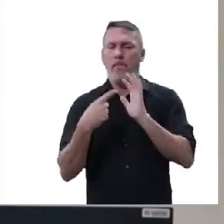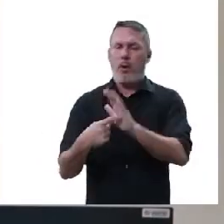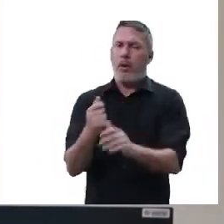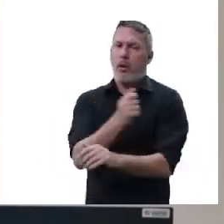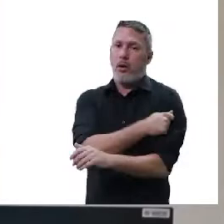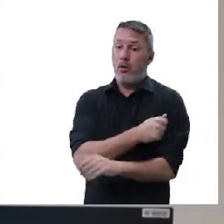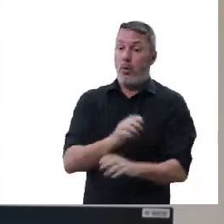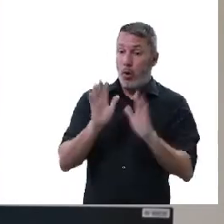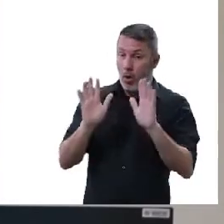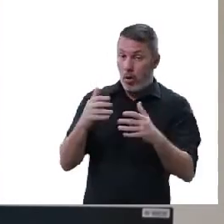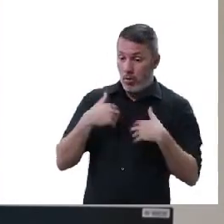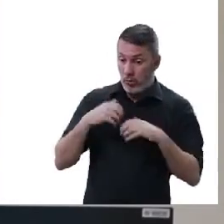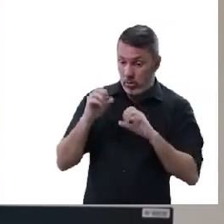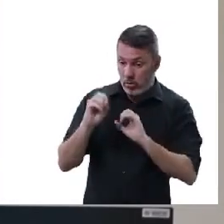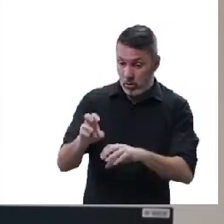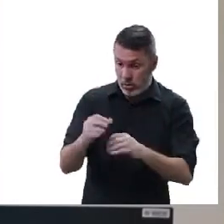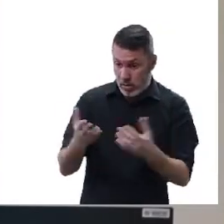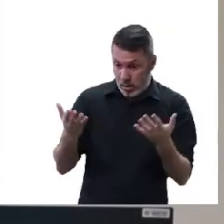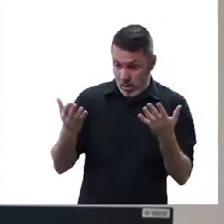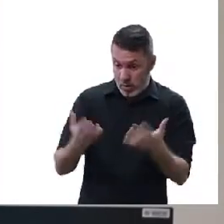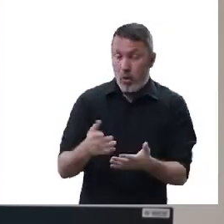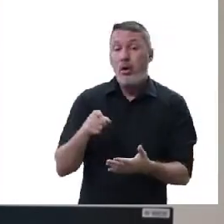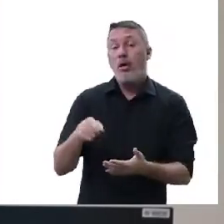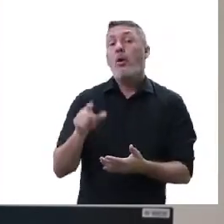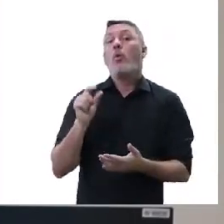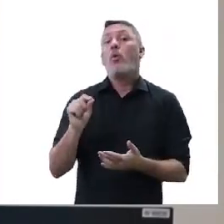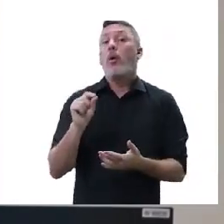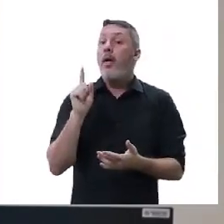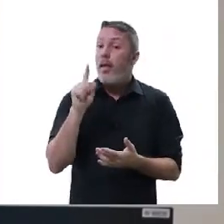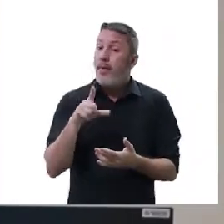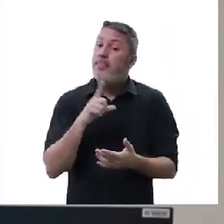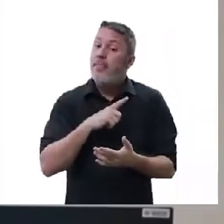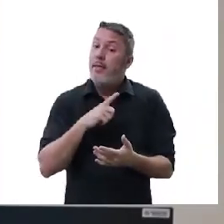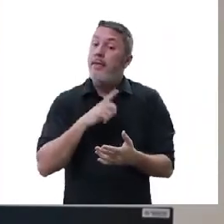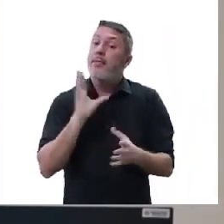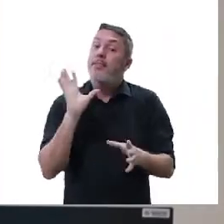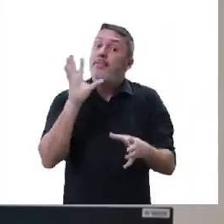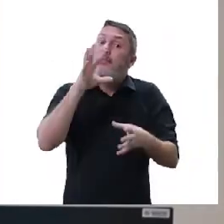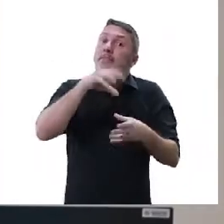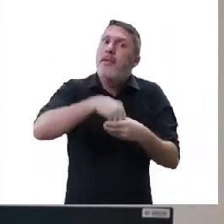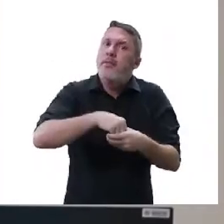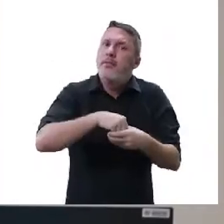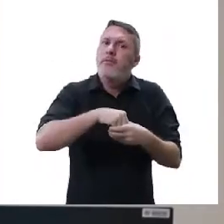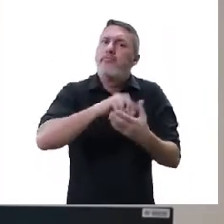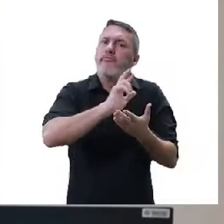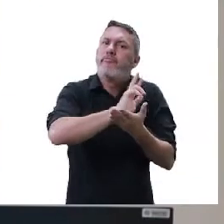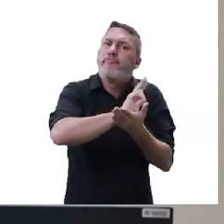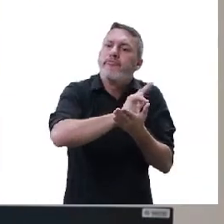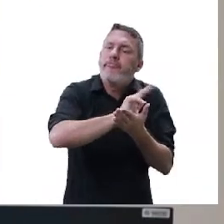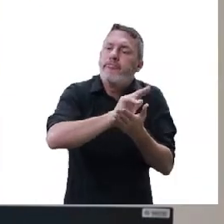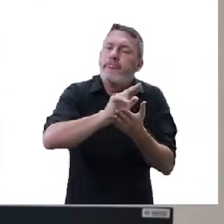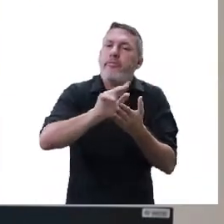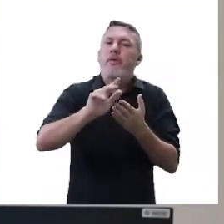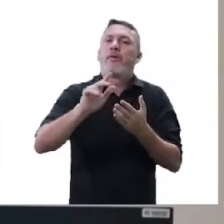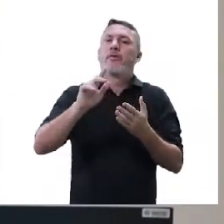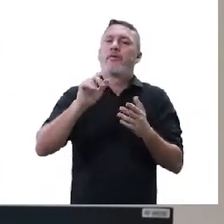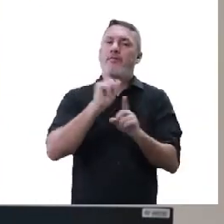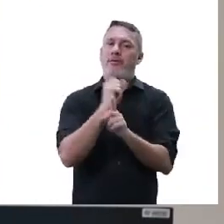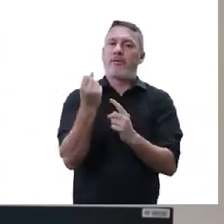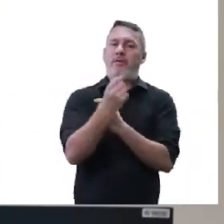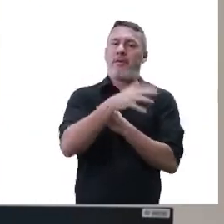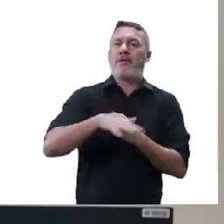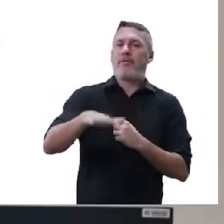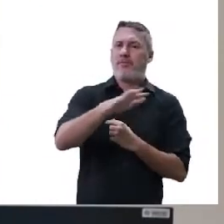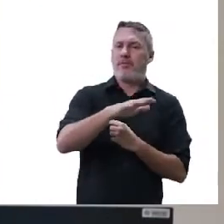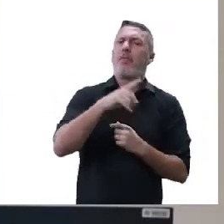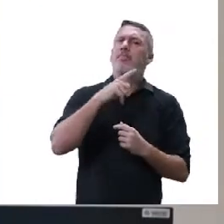que isso que você está aprendendo também, né, faz parte de uma variação que nós chamamos da culta.